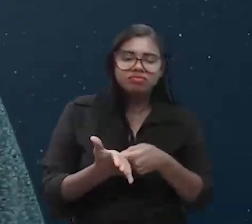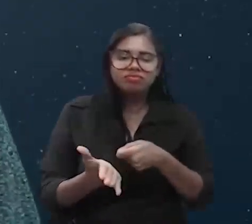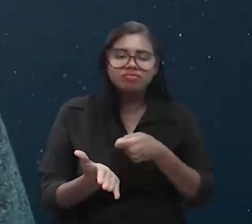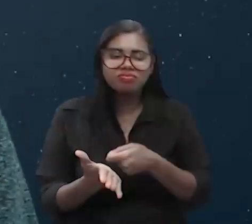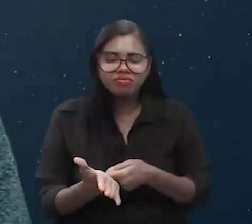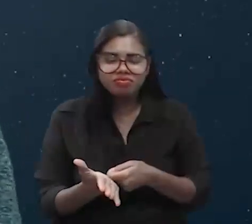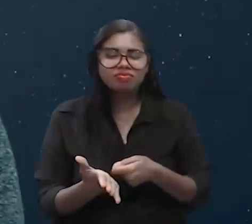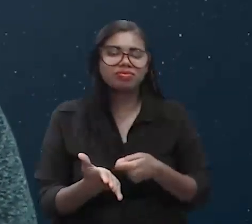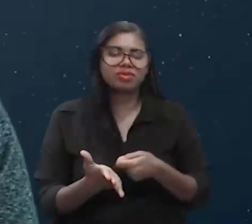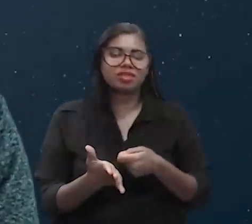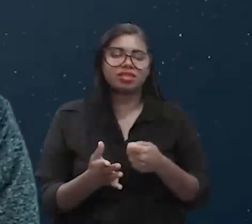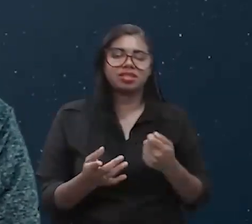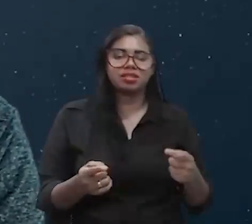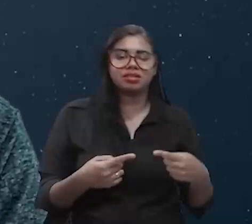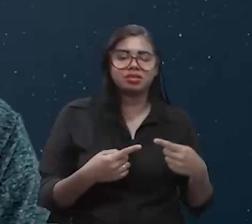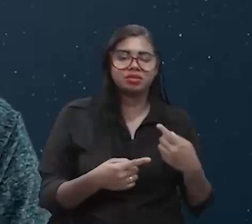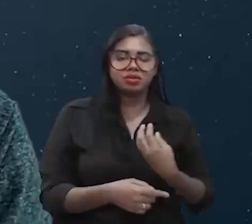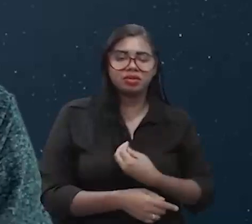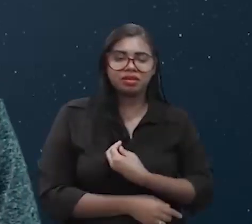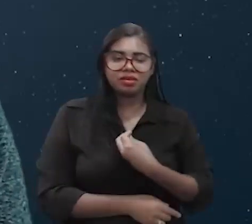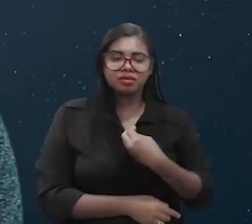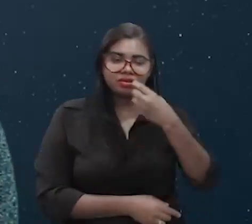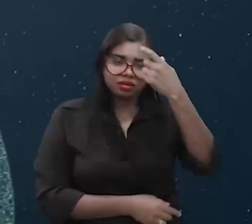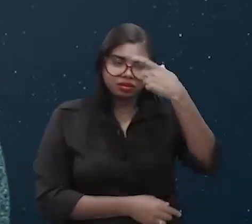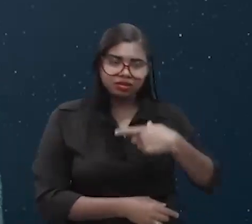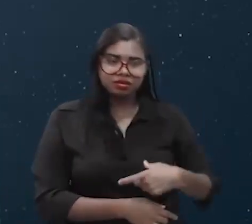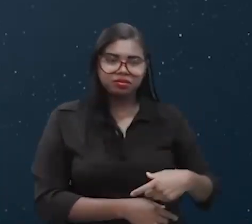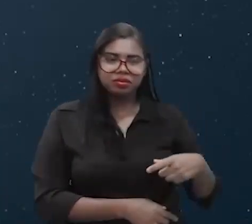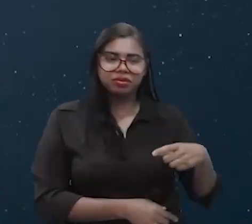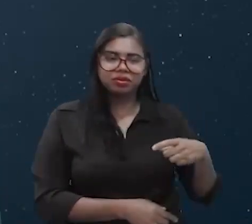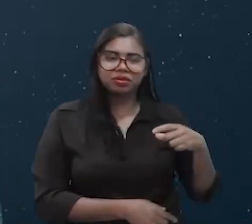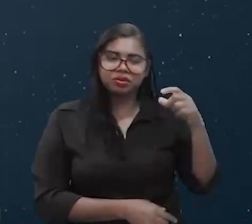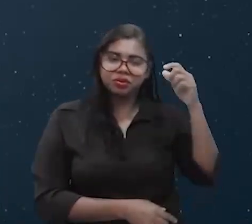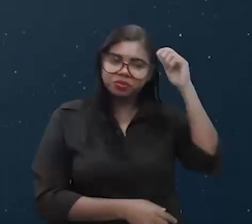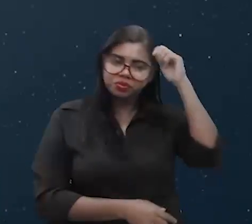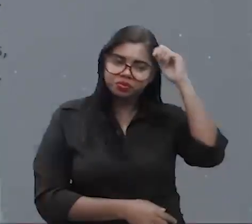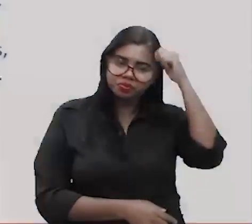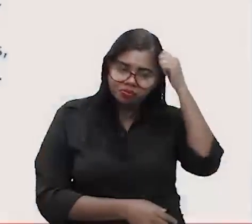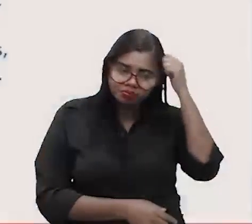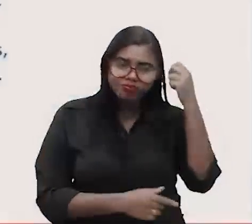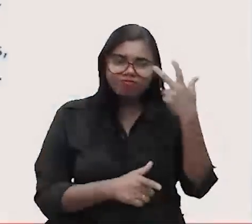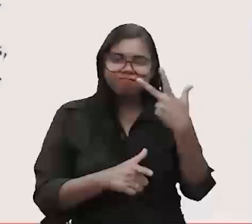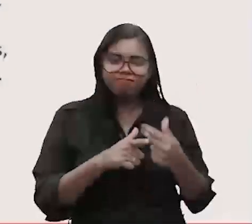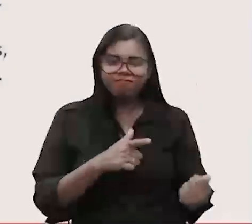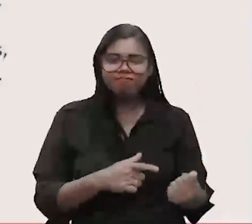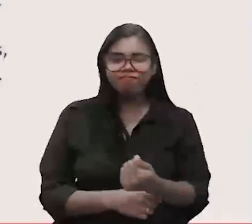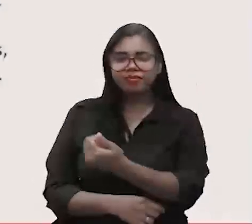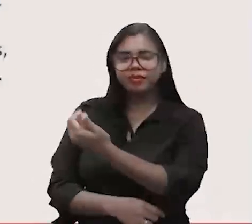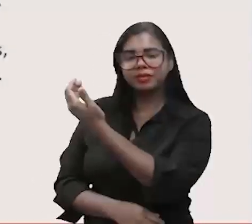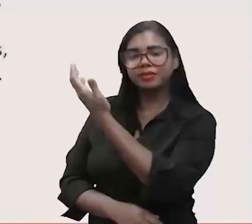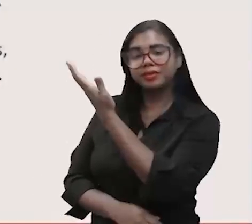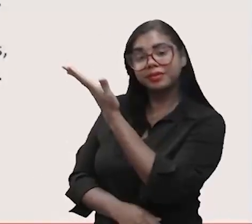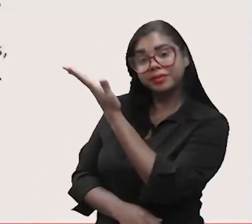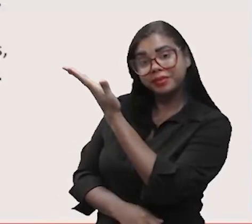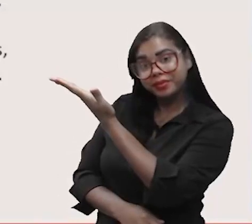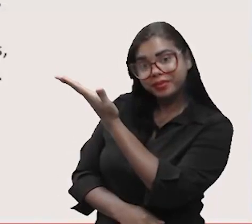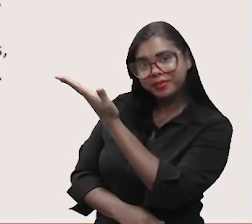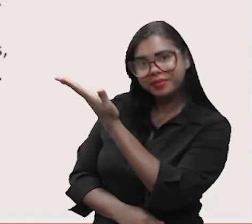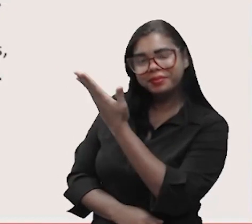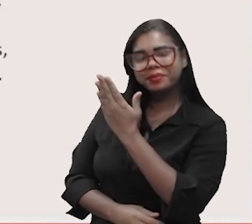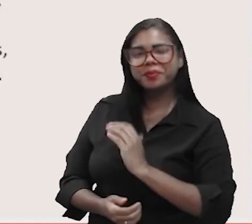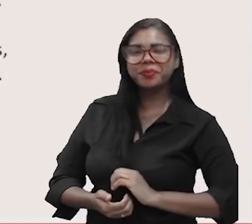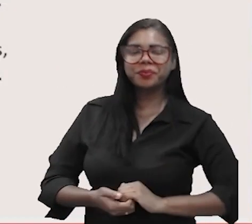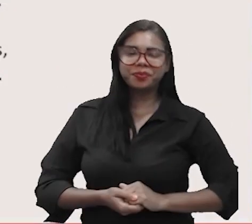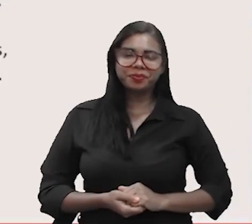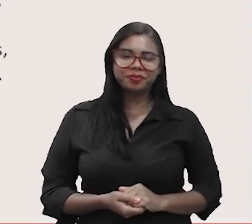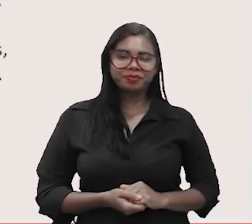tudo isso e deixou uma obra magnífica, né? Então a primeira obra dele foi essa daí, vocês estão vendo na tela, Recordações do Escrivão